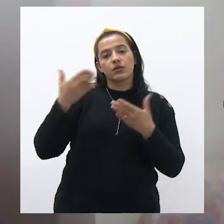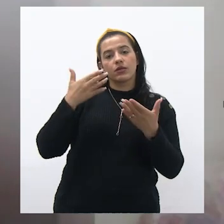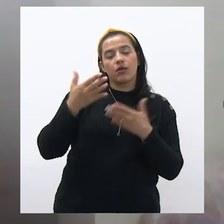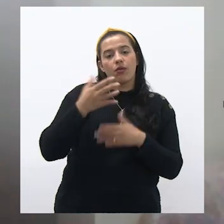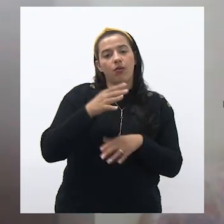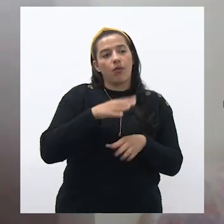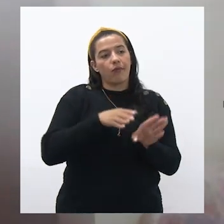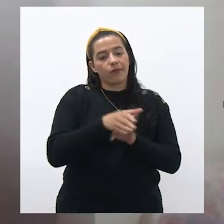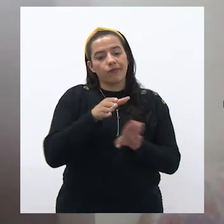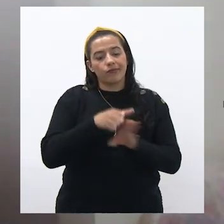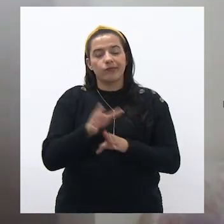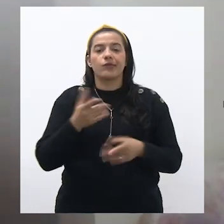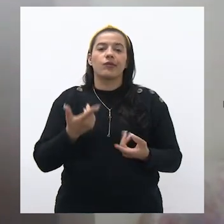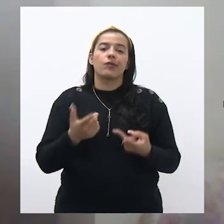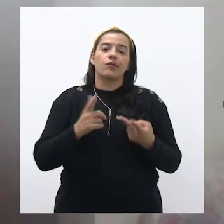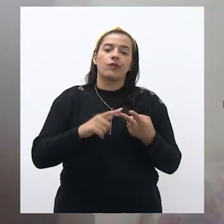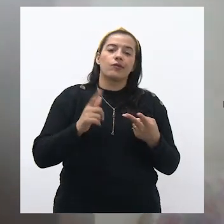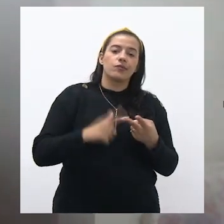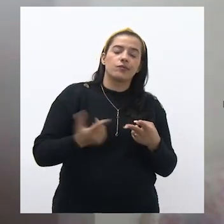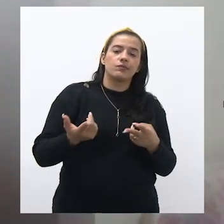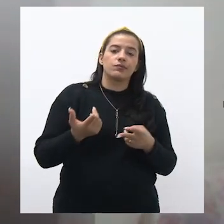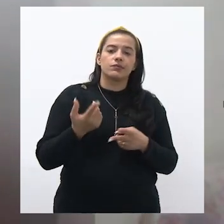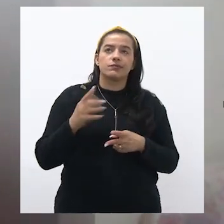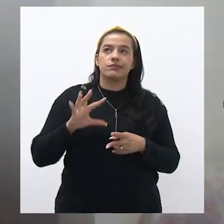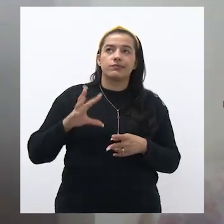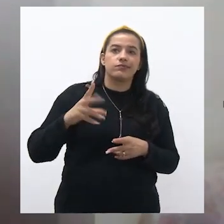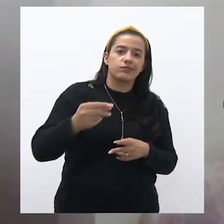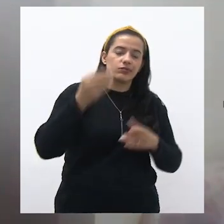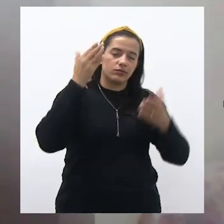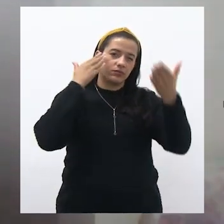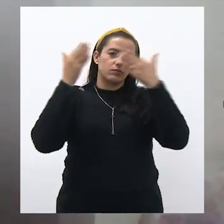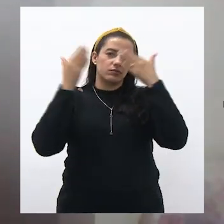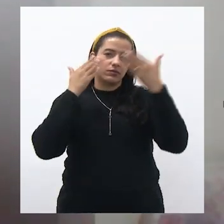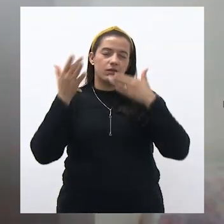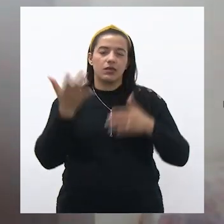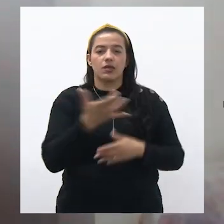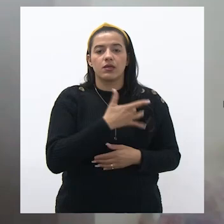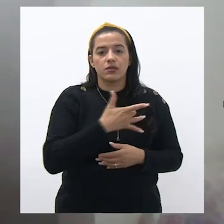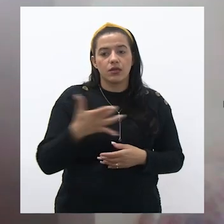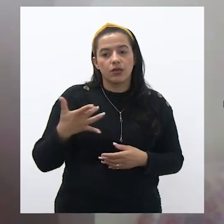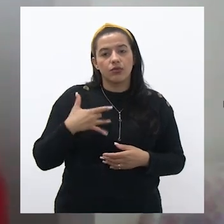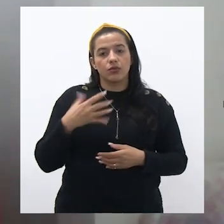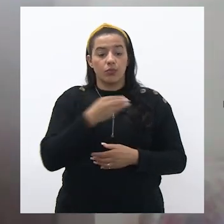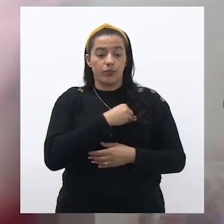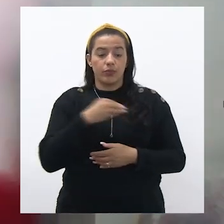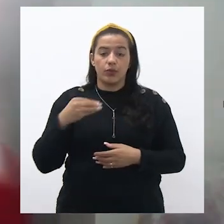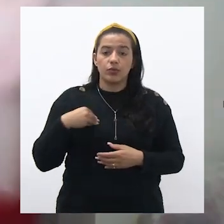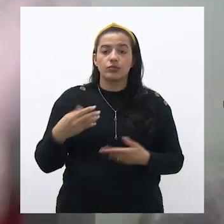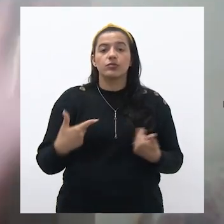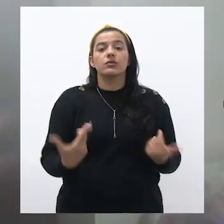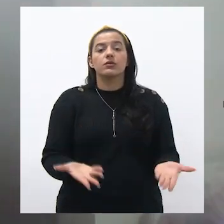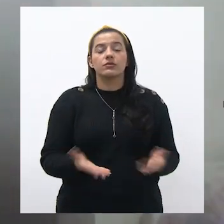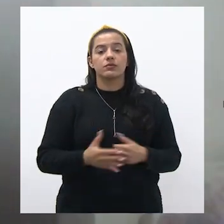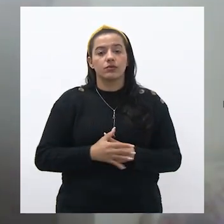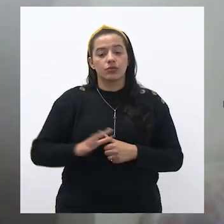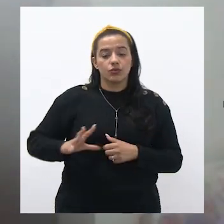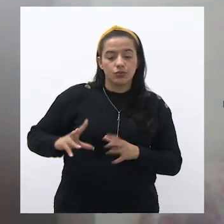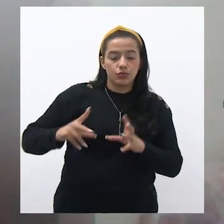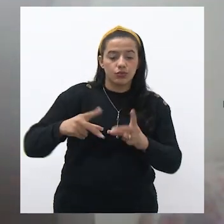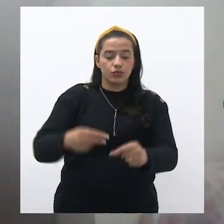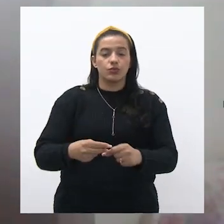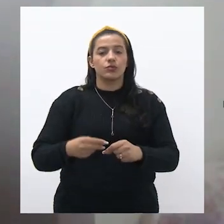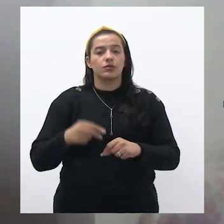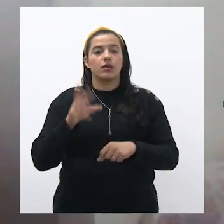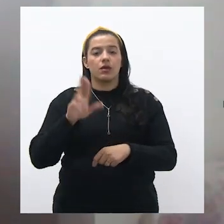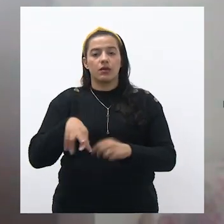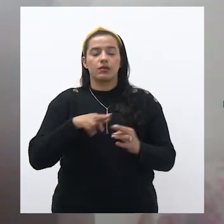os psicólogos, a segurança, tudo isso faz parte, a saúde, postinho de saúde, tudo isso faz parte da nossa rede de